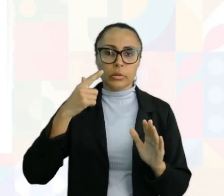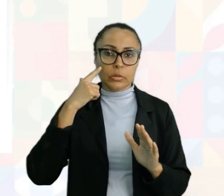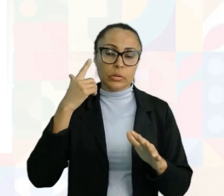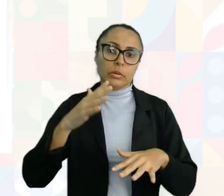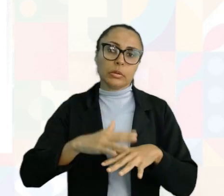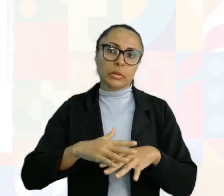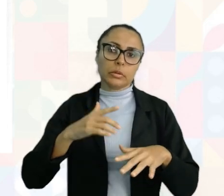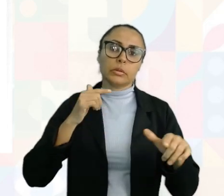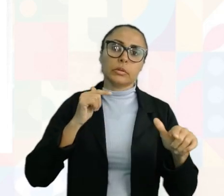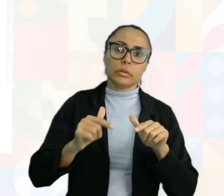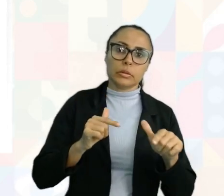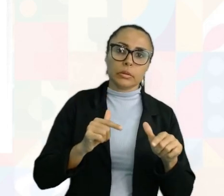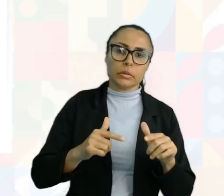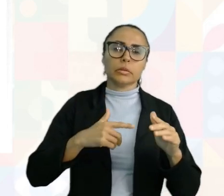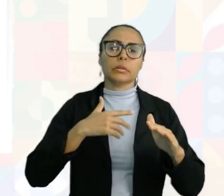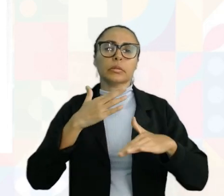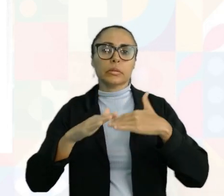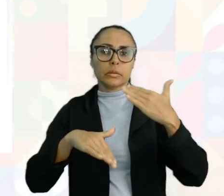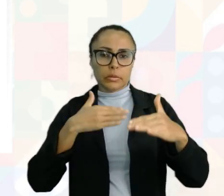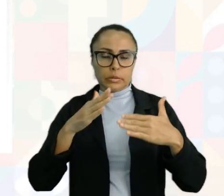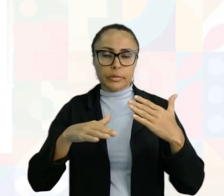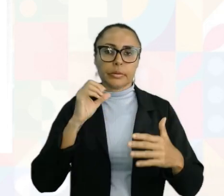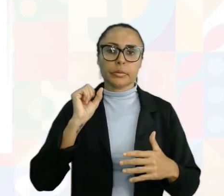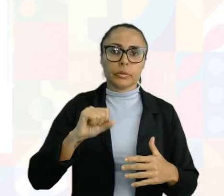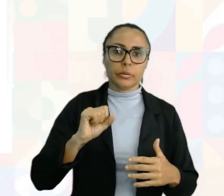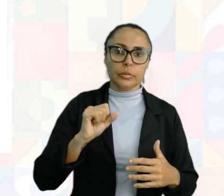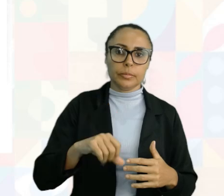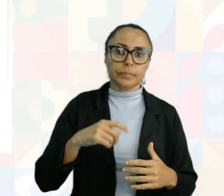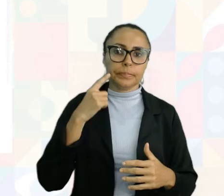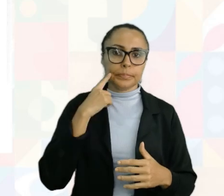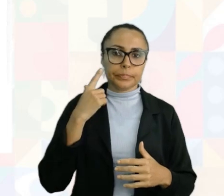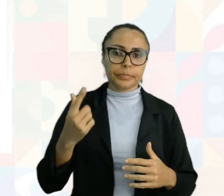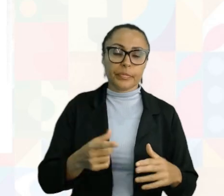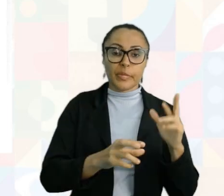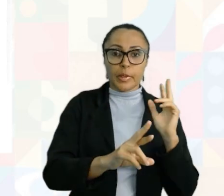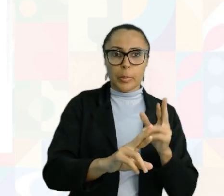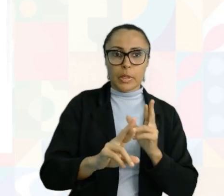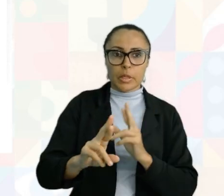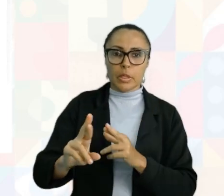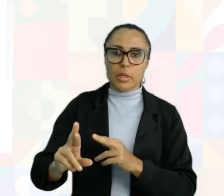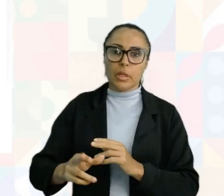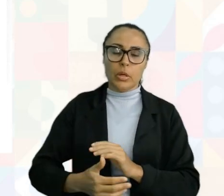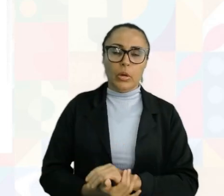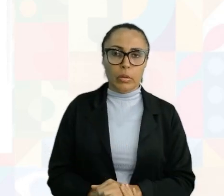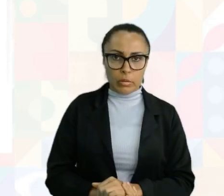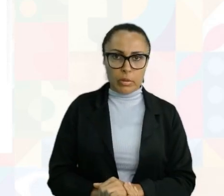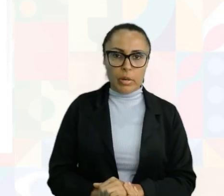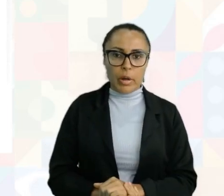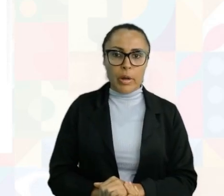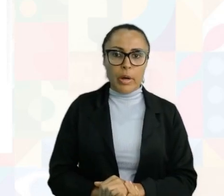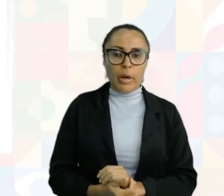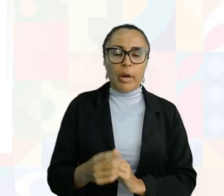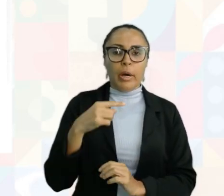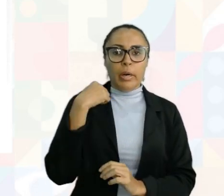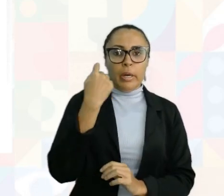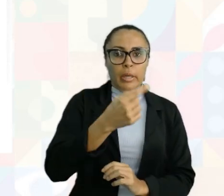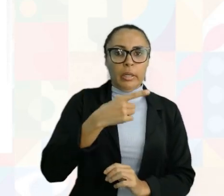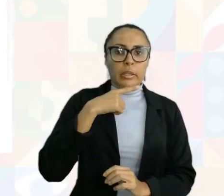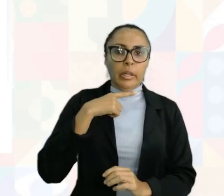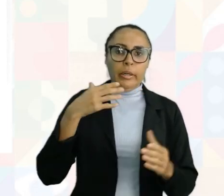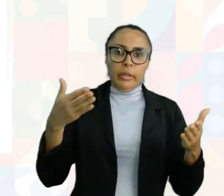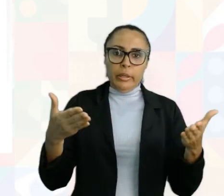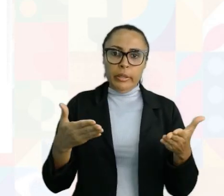matemáticos trabalharam no desenvolvimento de novas formas de representação. Mas a representação que a gente tem hoje